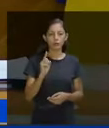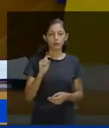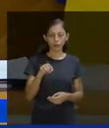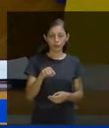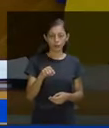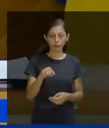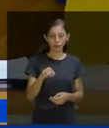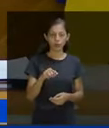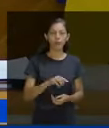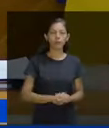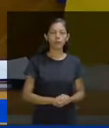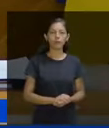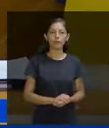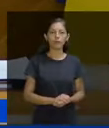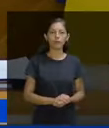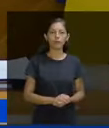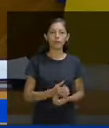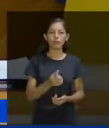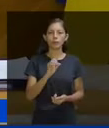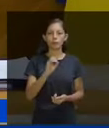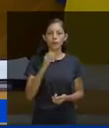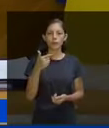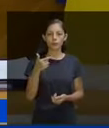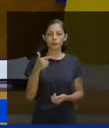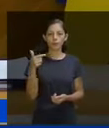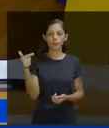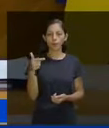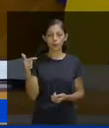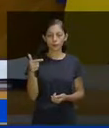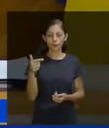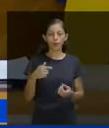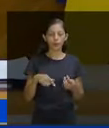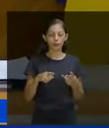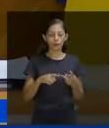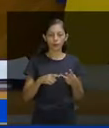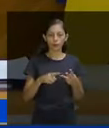601.622 de 2022 e também da AM